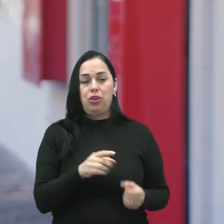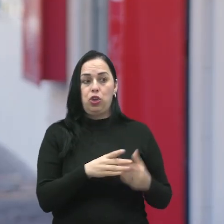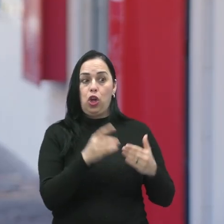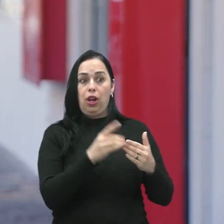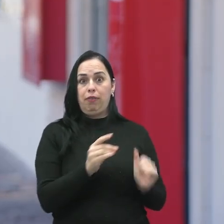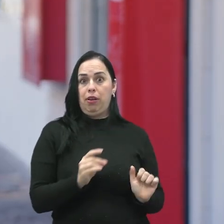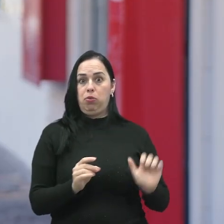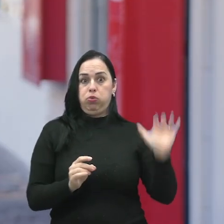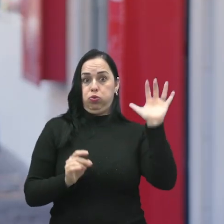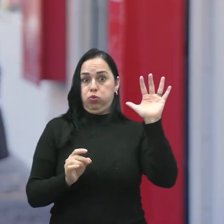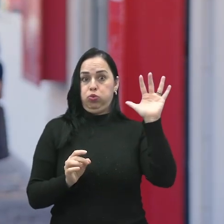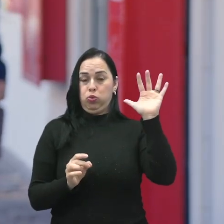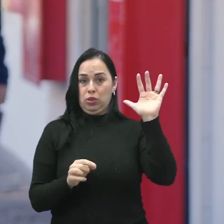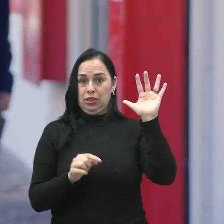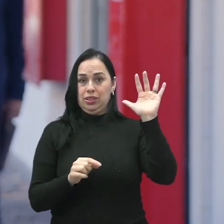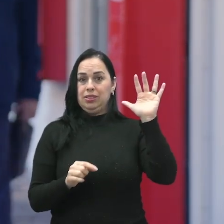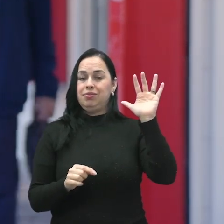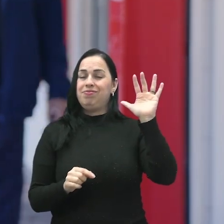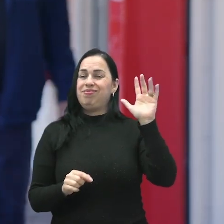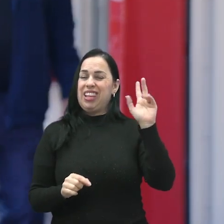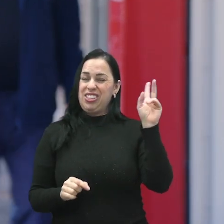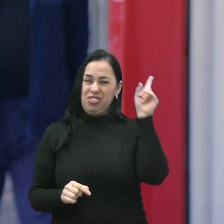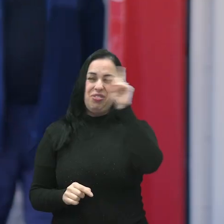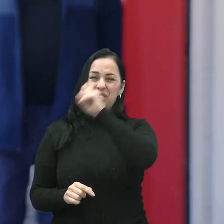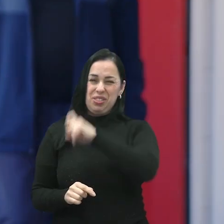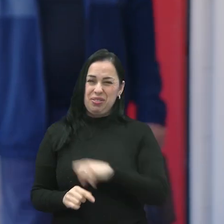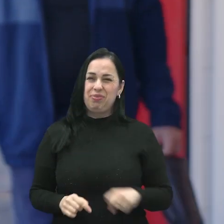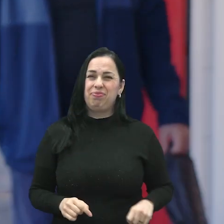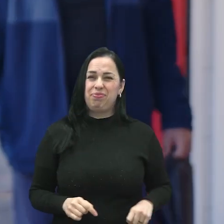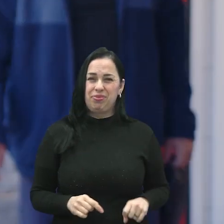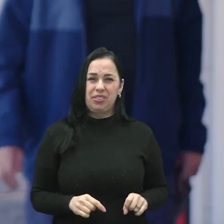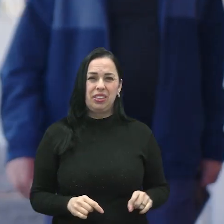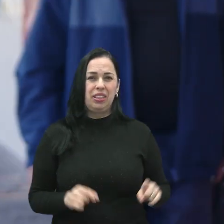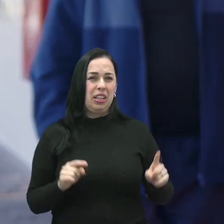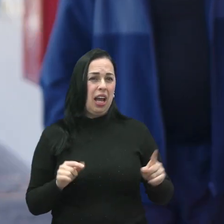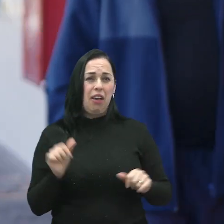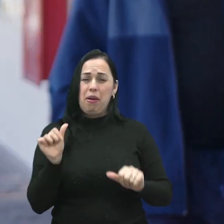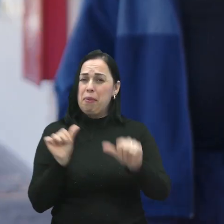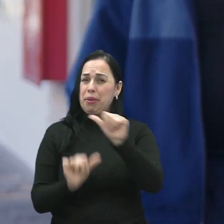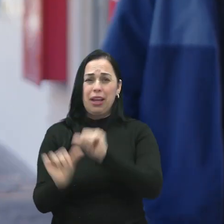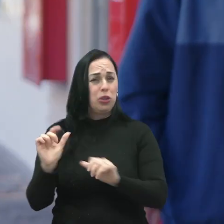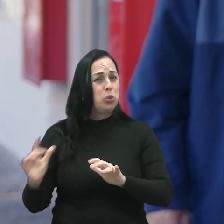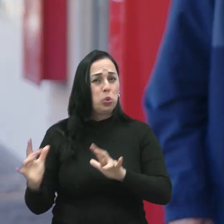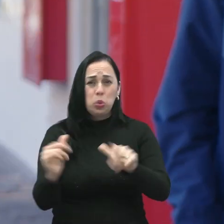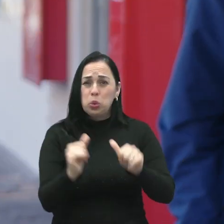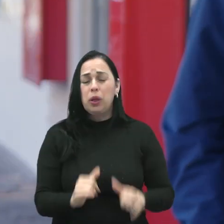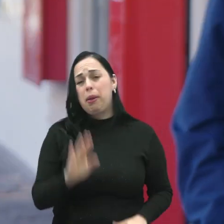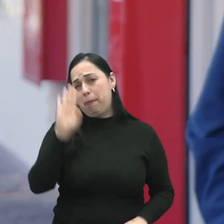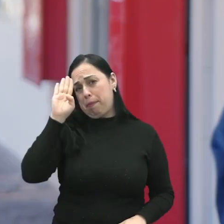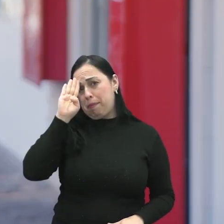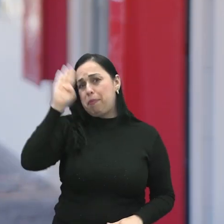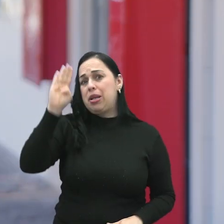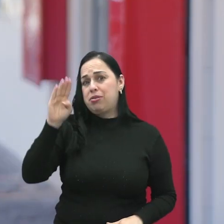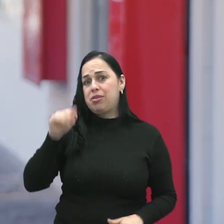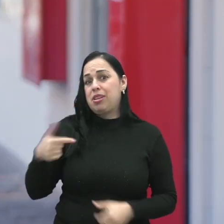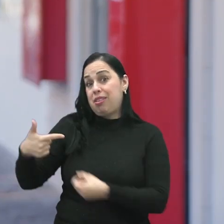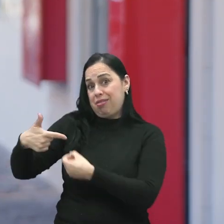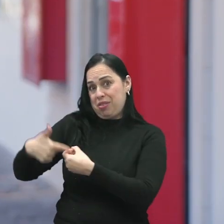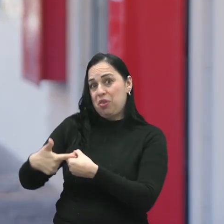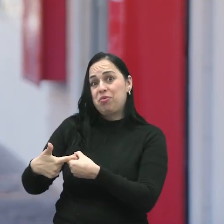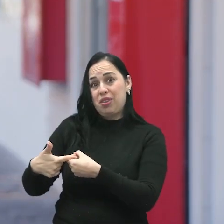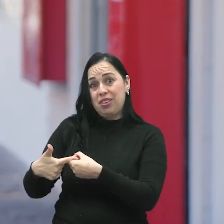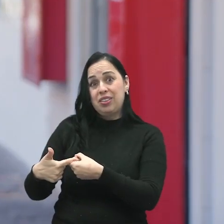valorizar. E aí o dólar valorizando é complicado, Que aí o dólar mexe em tudo e principalmente no